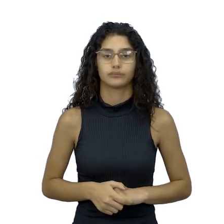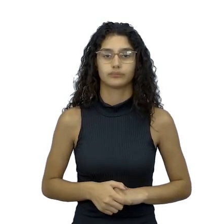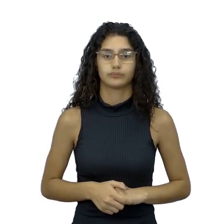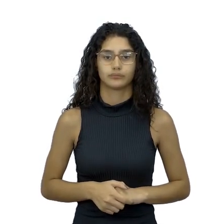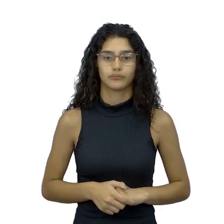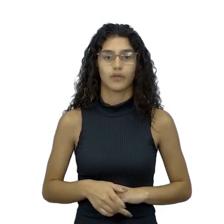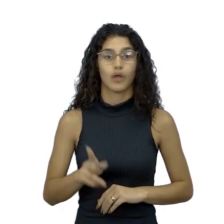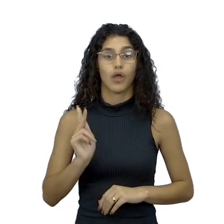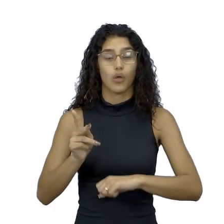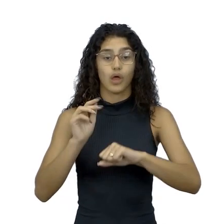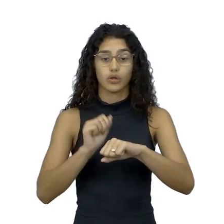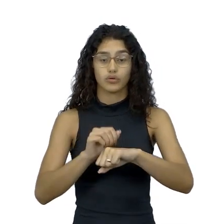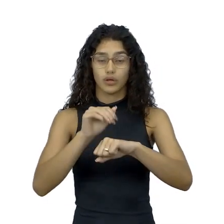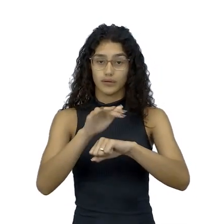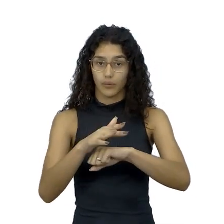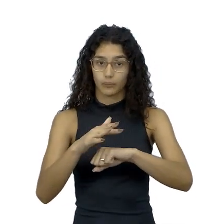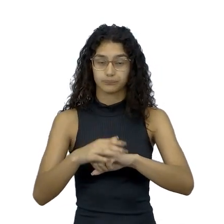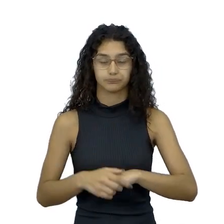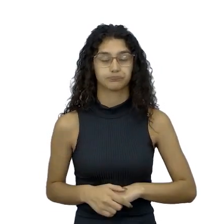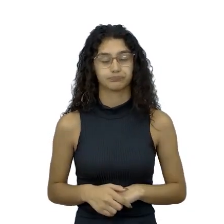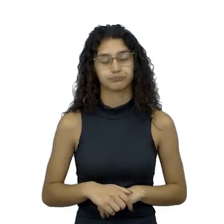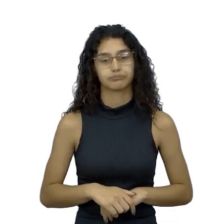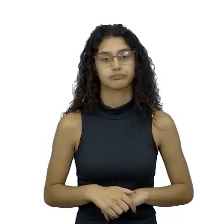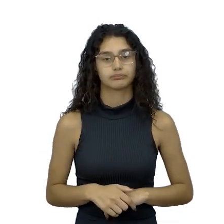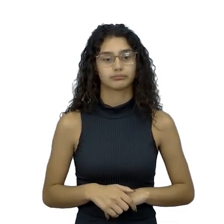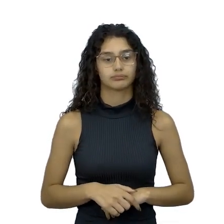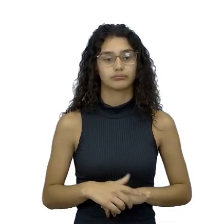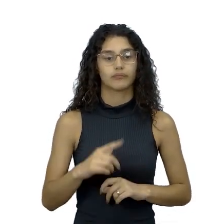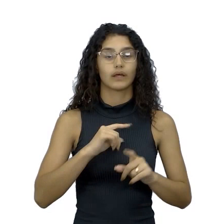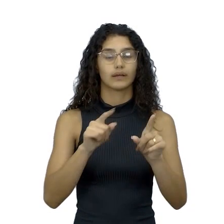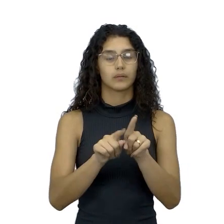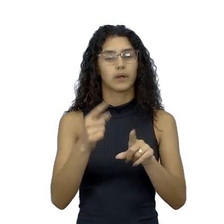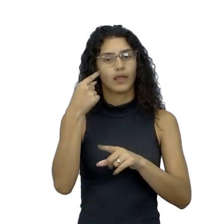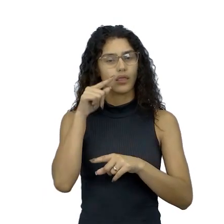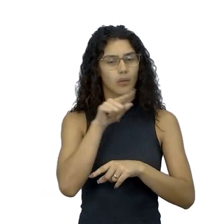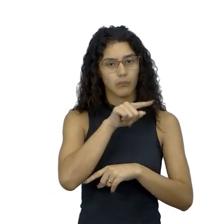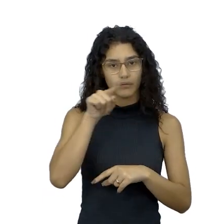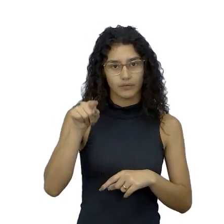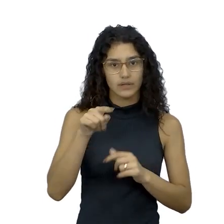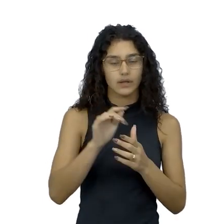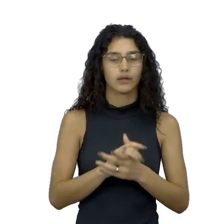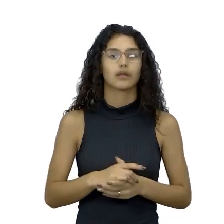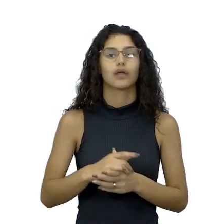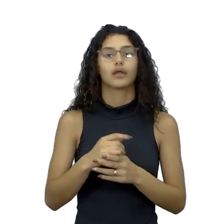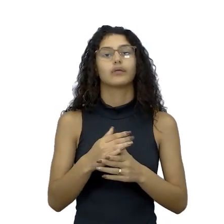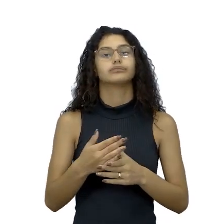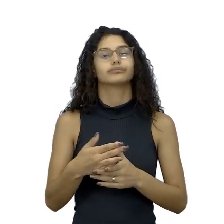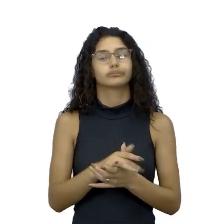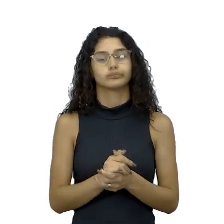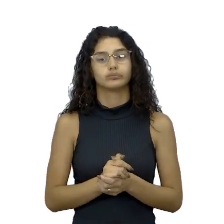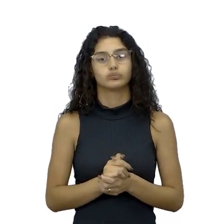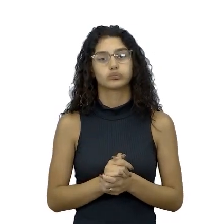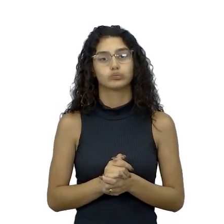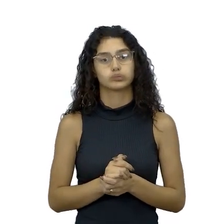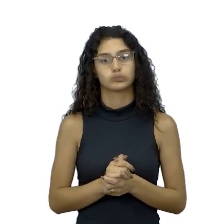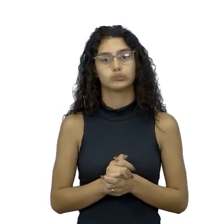Continuando as nossas sugestões, aí sim a gente traz a ideia para vocês, né? Além de exercitar